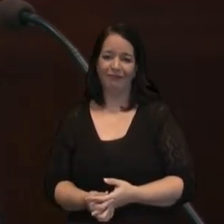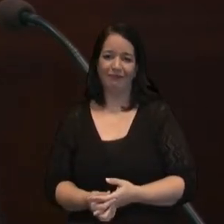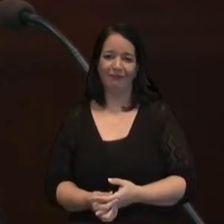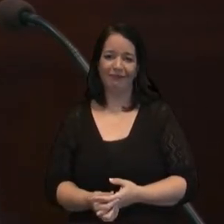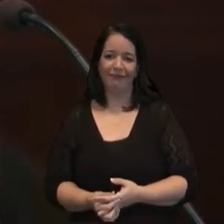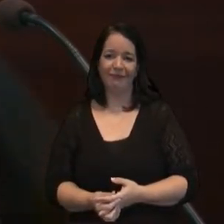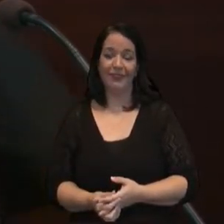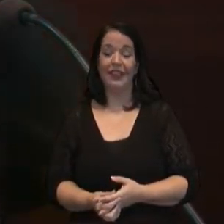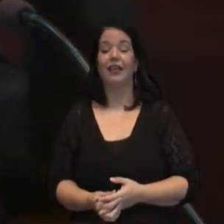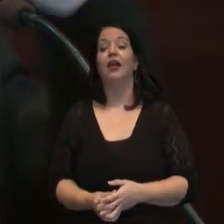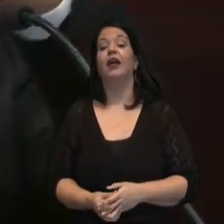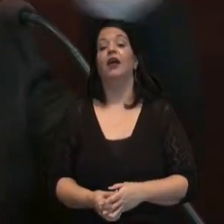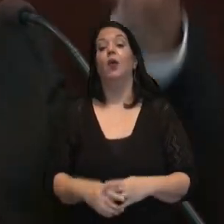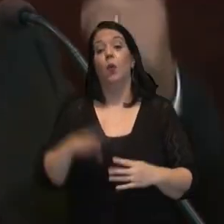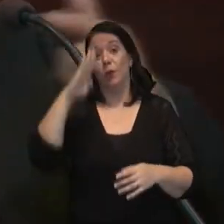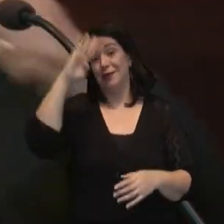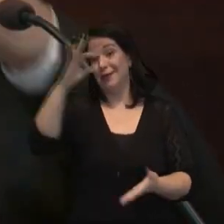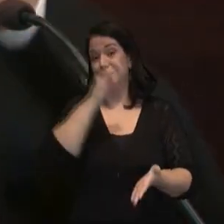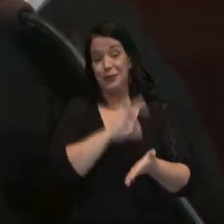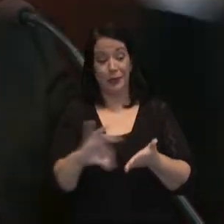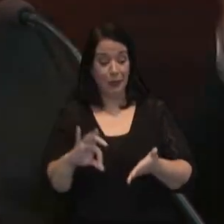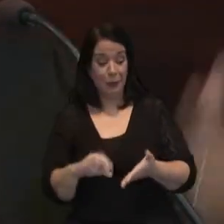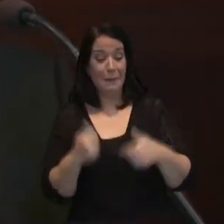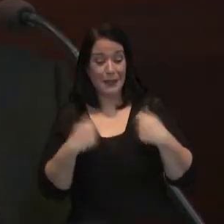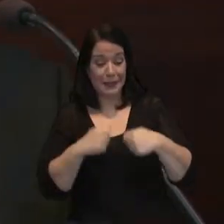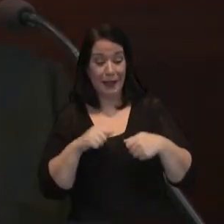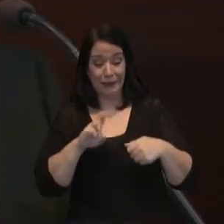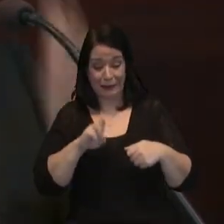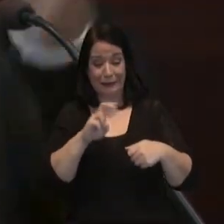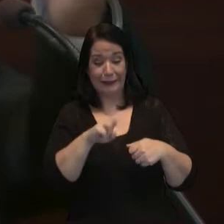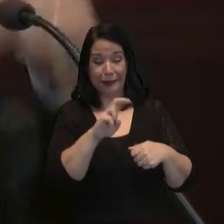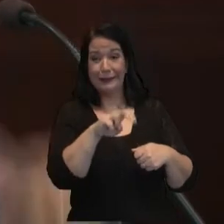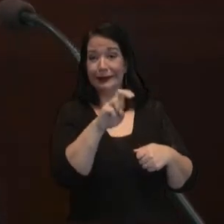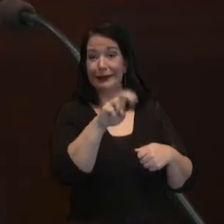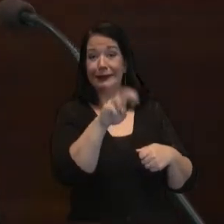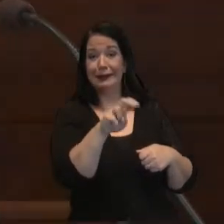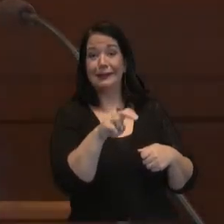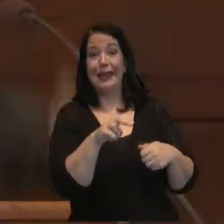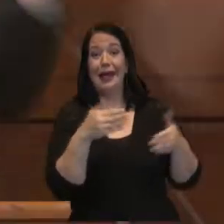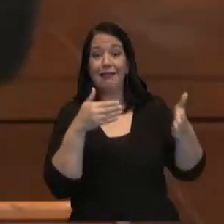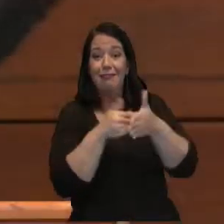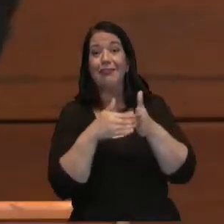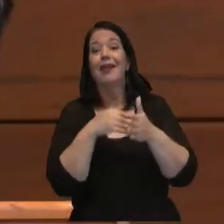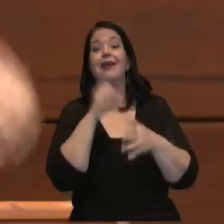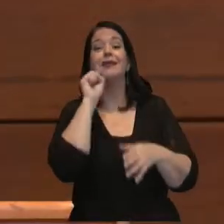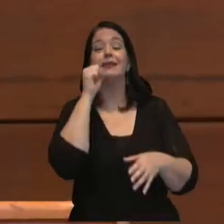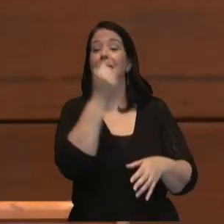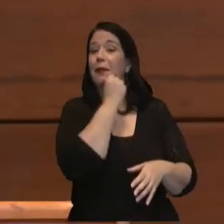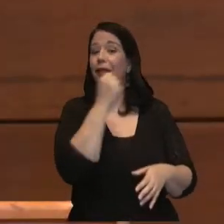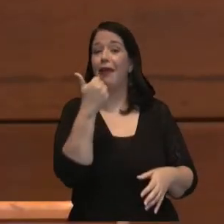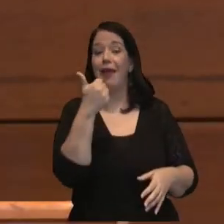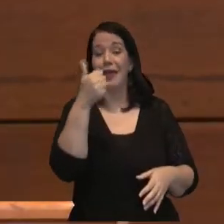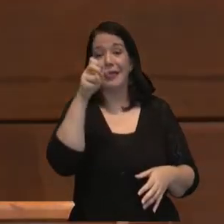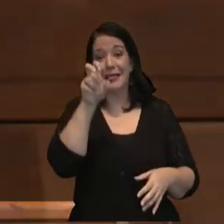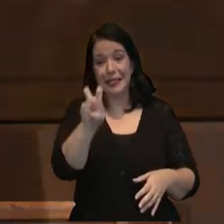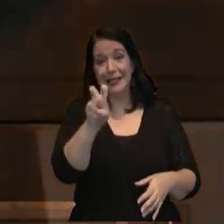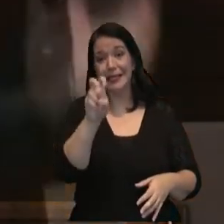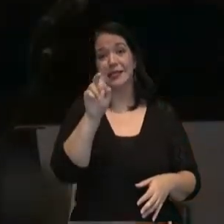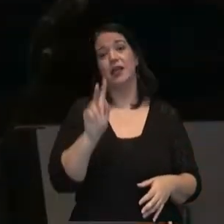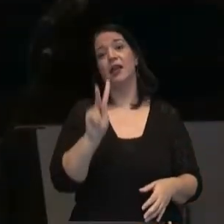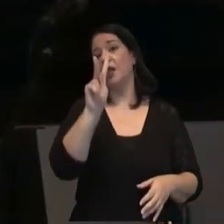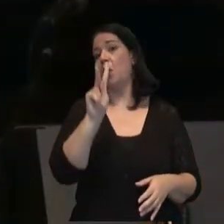que ninguém pensou naquele tempo que longa está essa viagem? Esse caminho está muito difícil. Será que nós vamos dar em bom lugar?